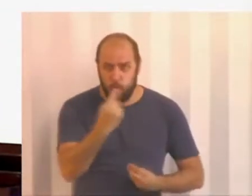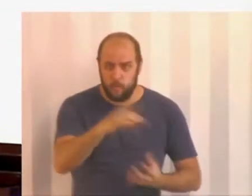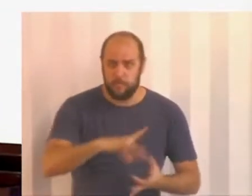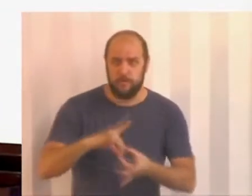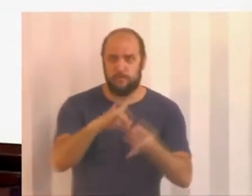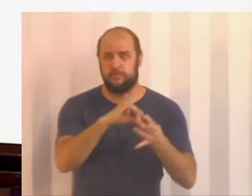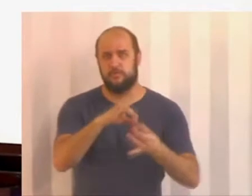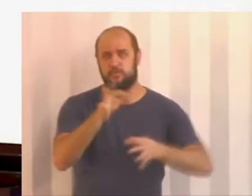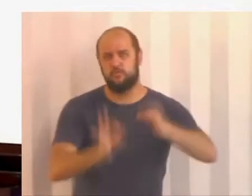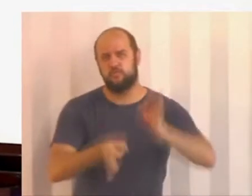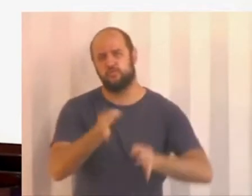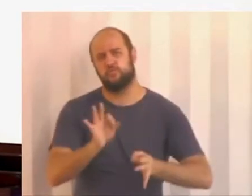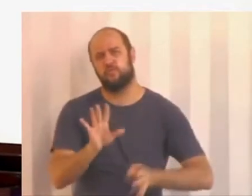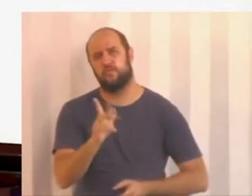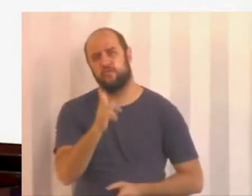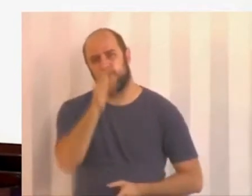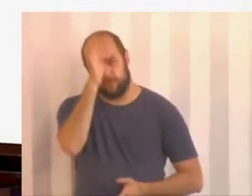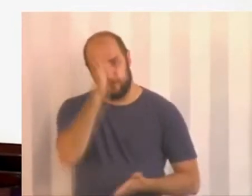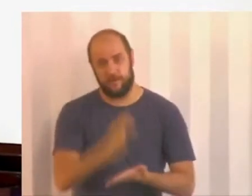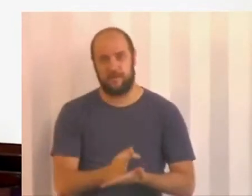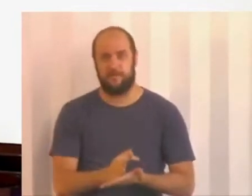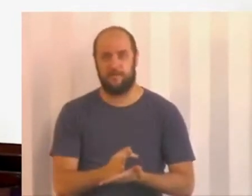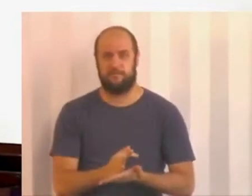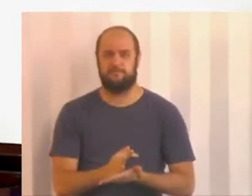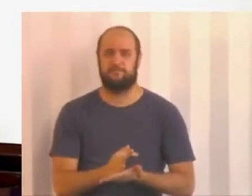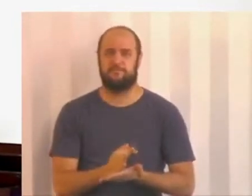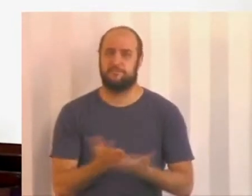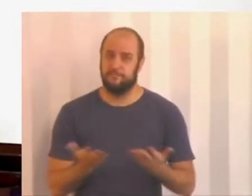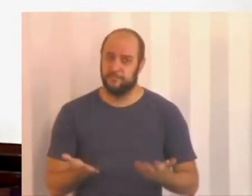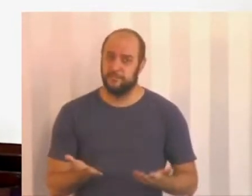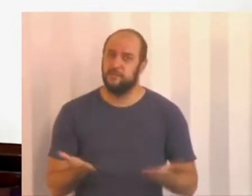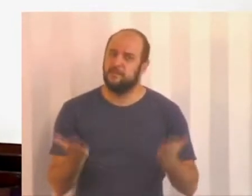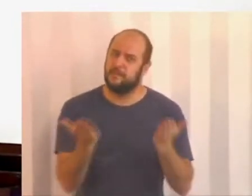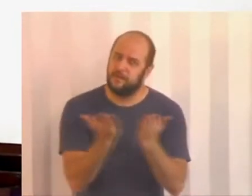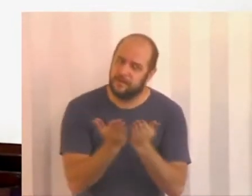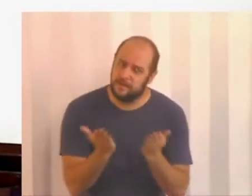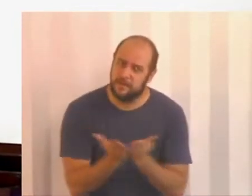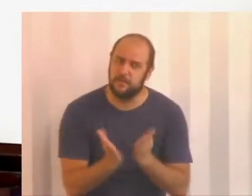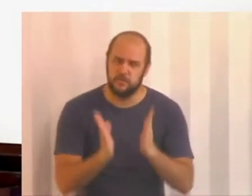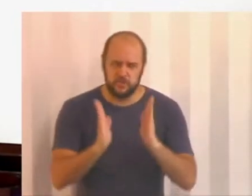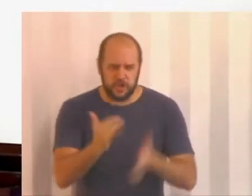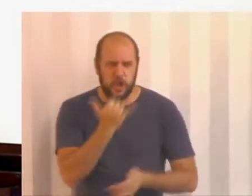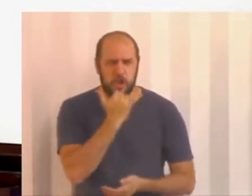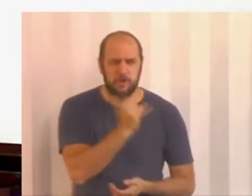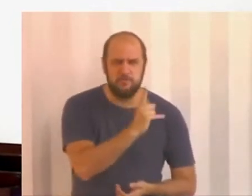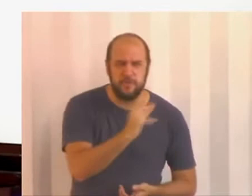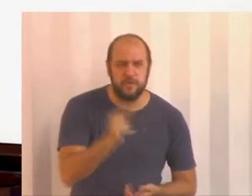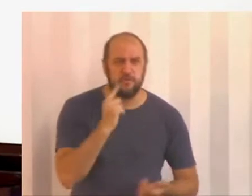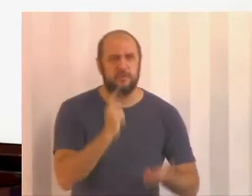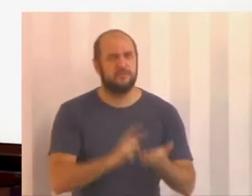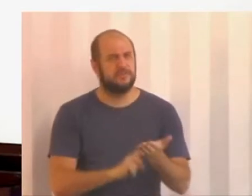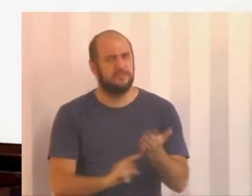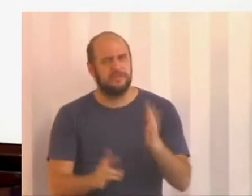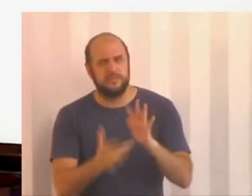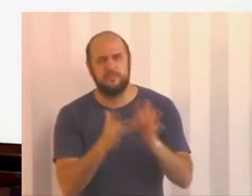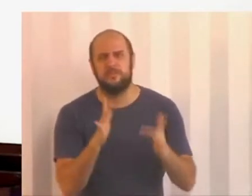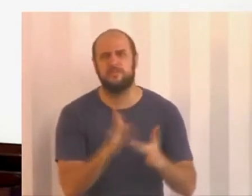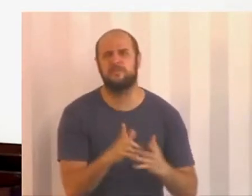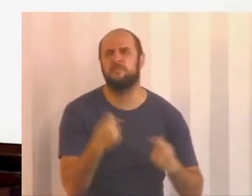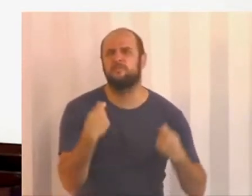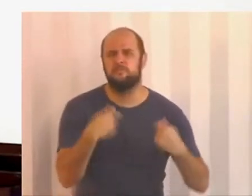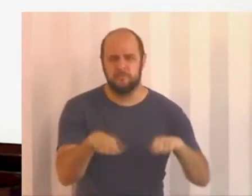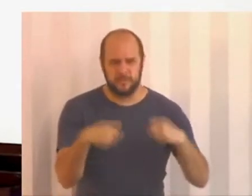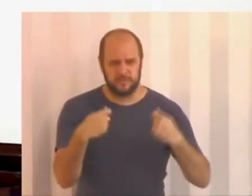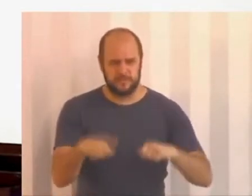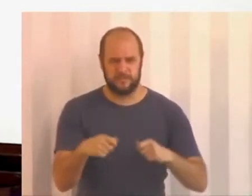pela fé evangélica. Então o crente que foi redimido pelo sangue de Cristo, ele precisa assumir essas características